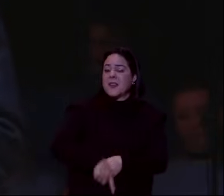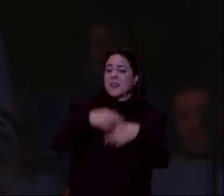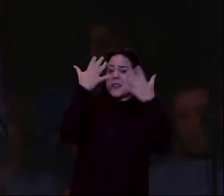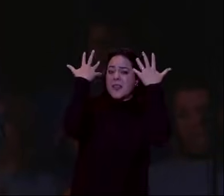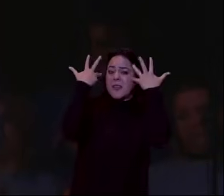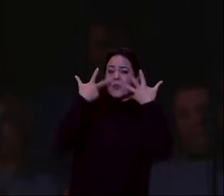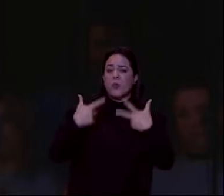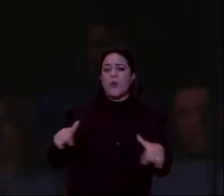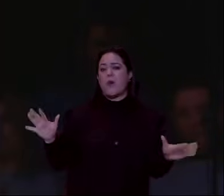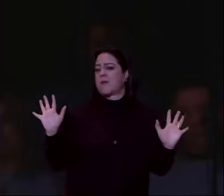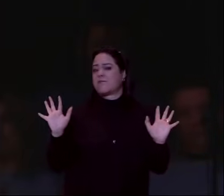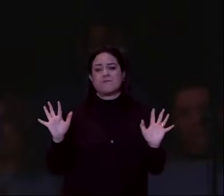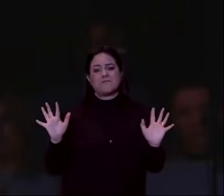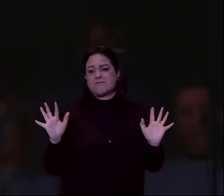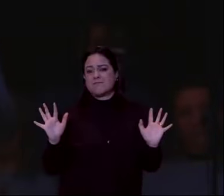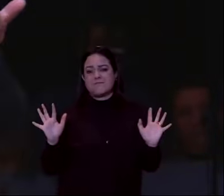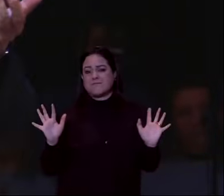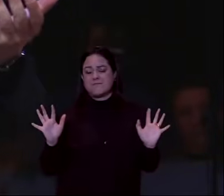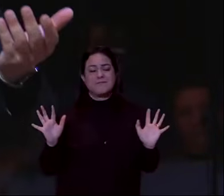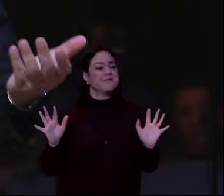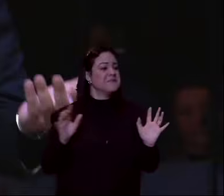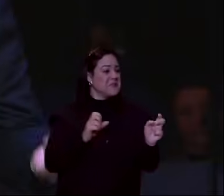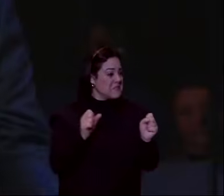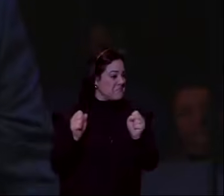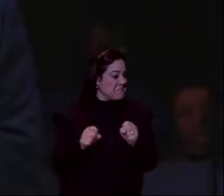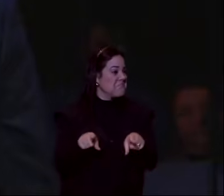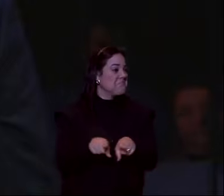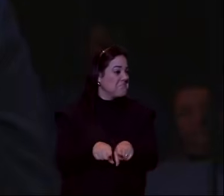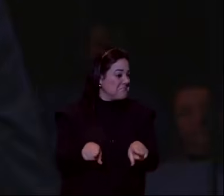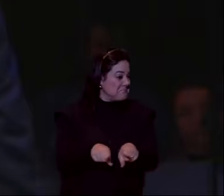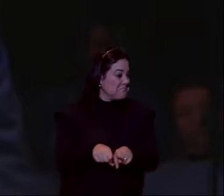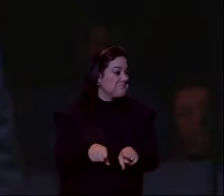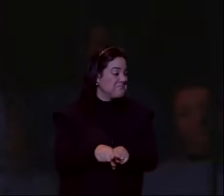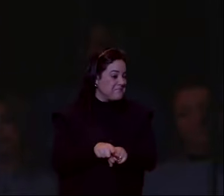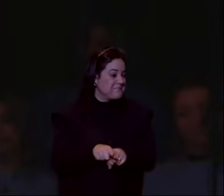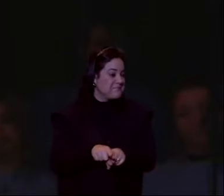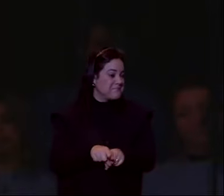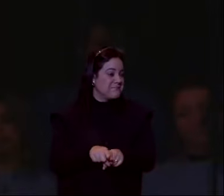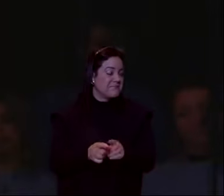algo natural e poderoso,